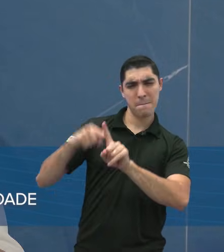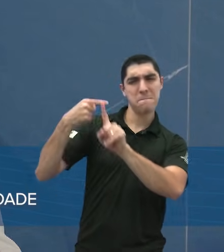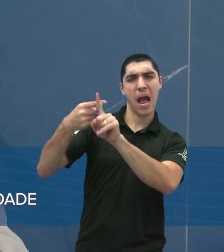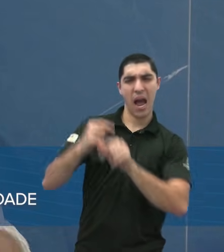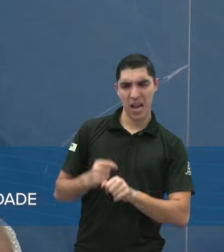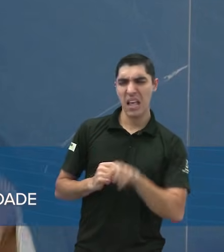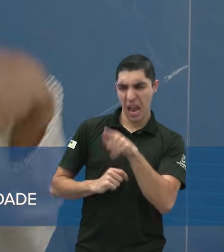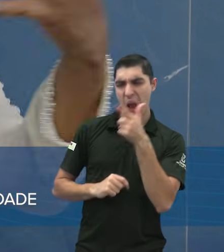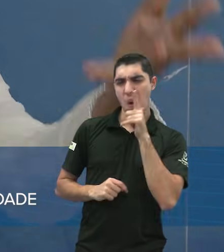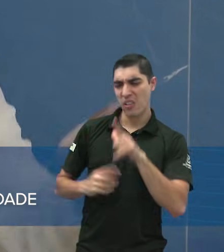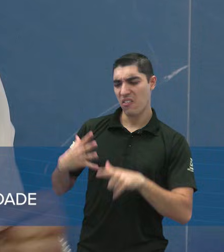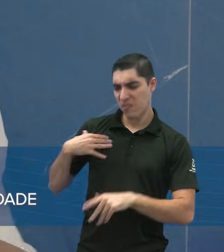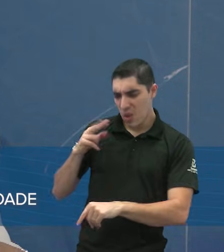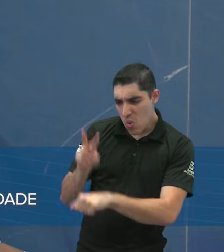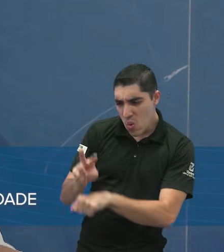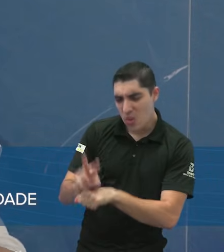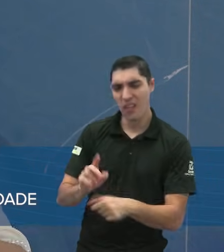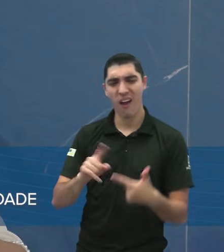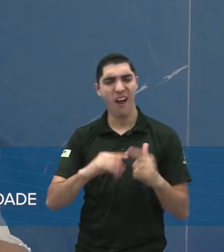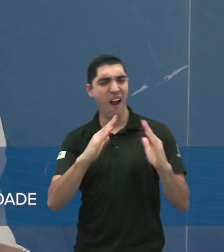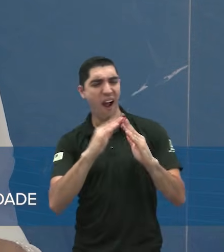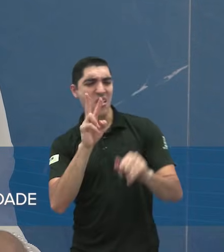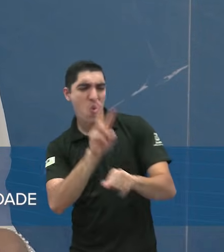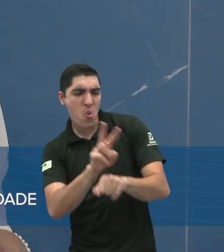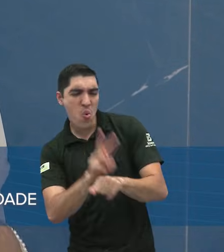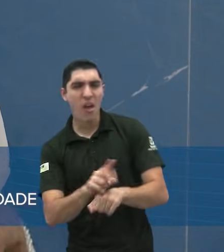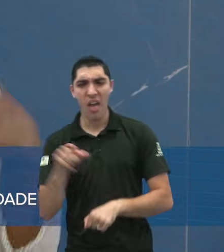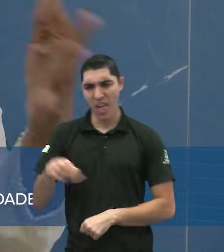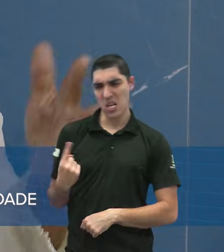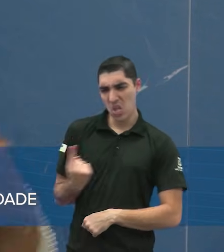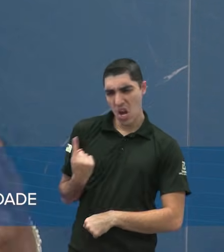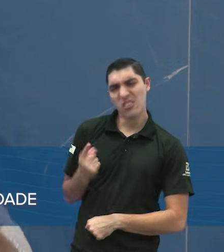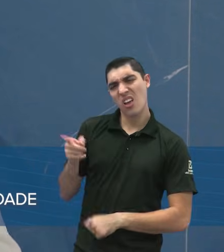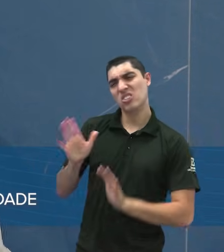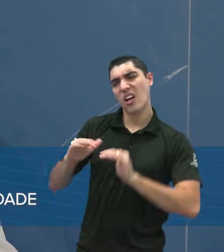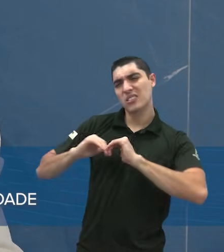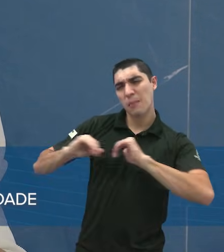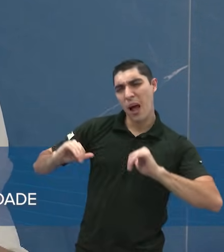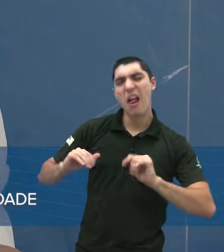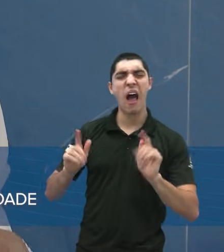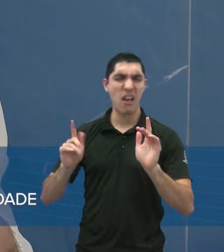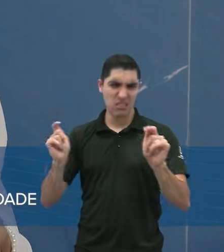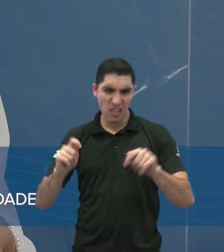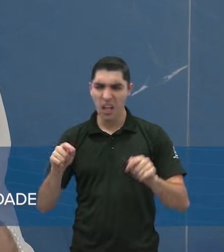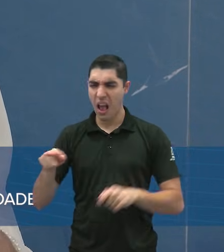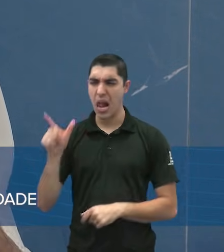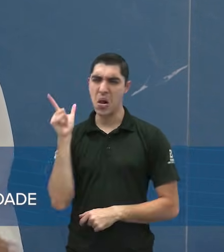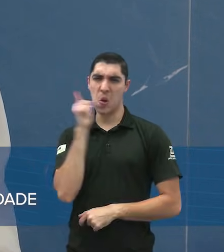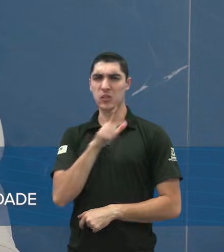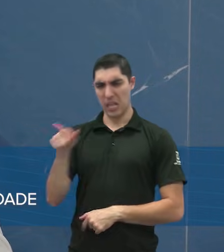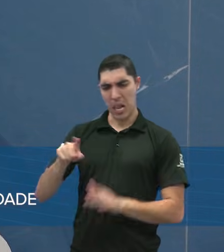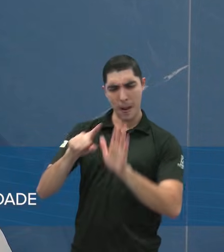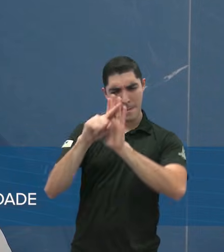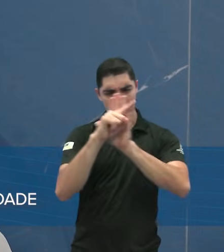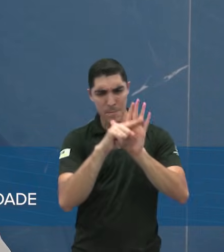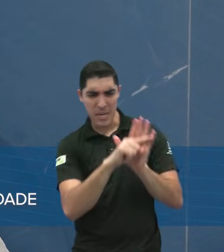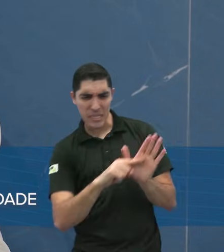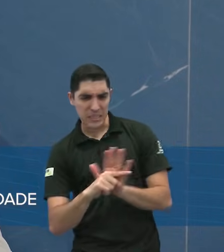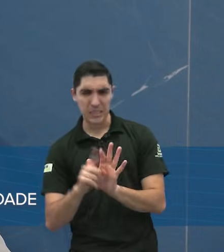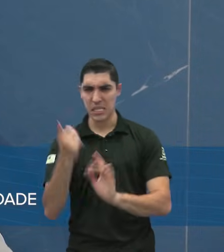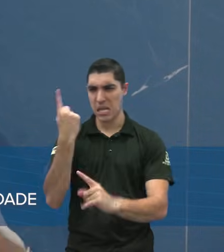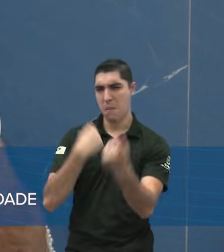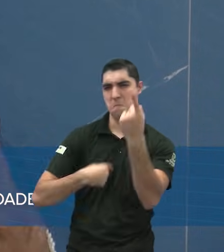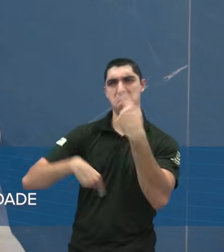tomar conta da casa, do filho, sozinha, né? Separada. Ana Maria, ela vai fazer uma pesquisa de